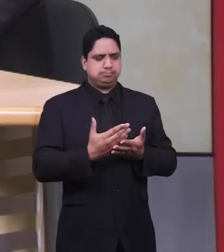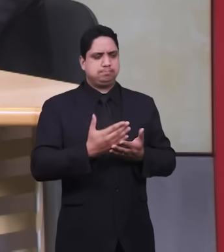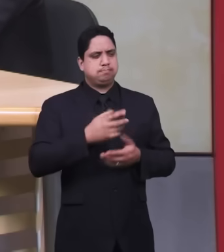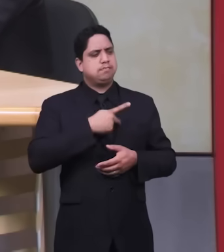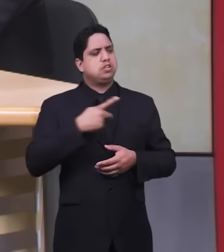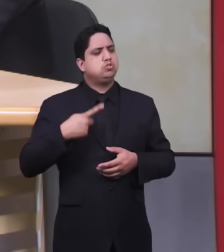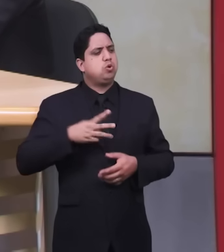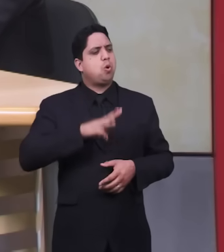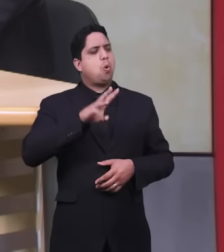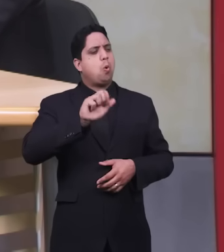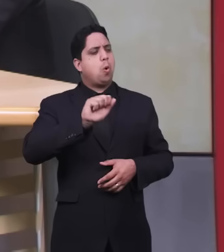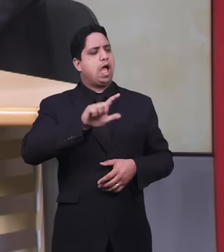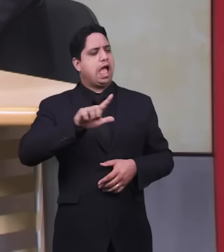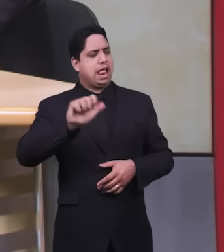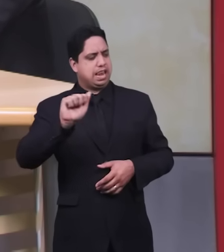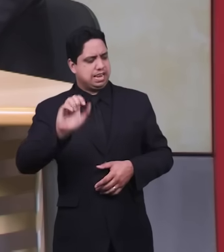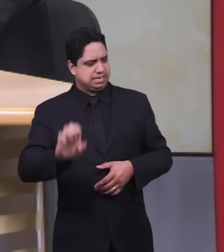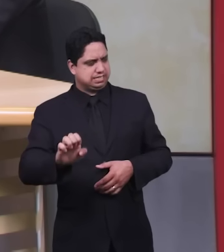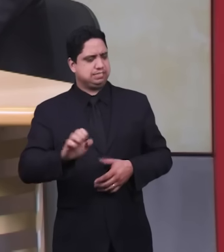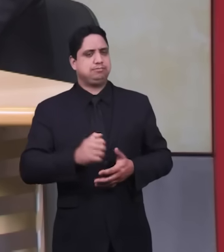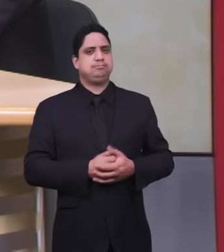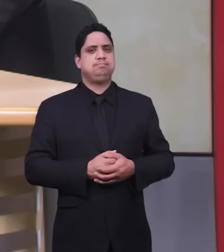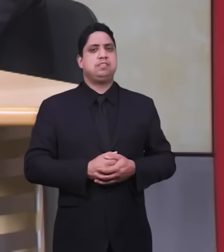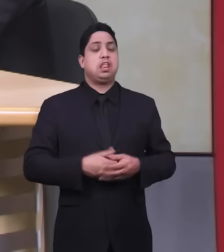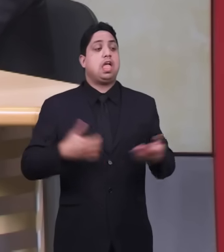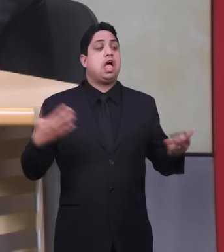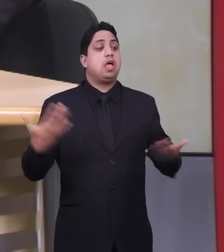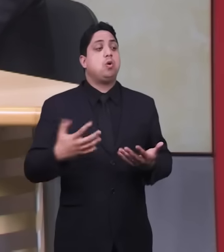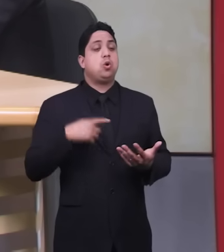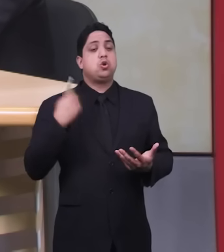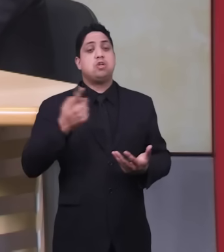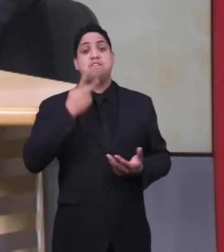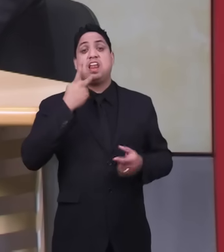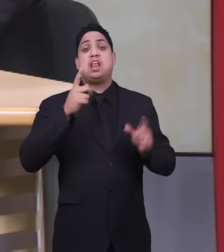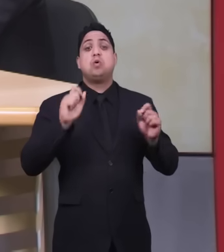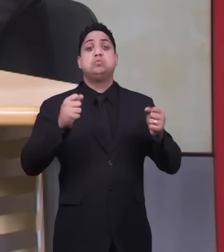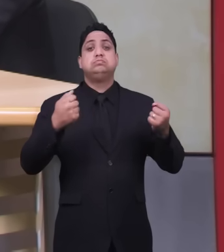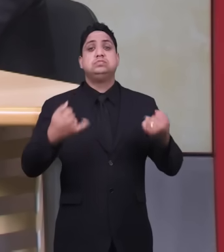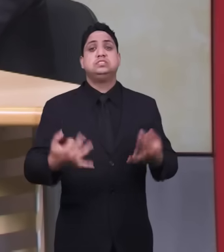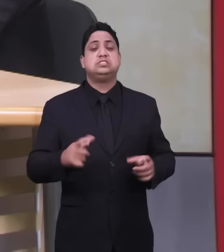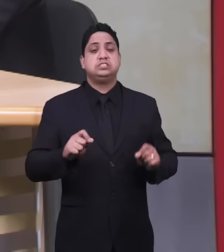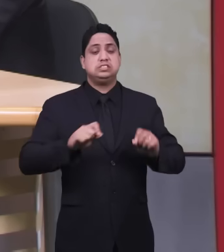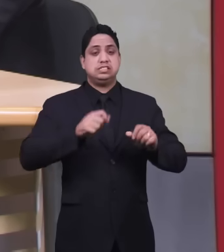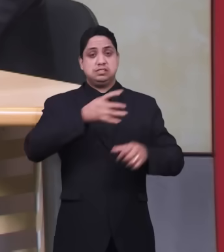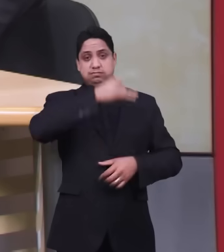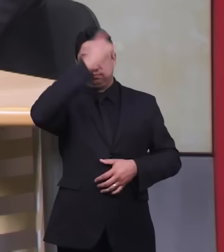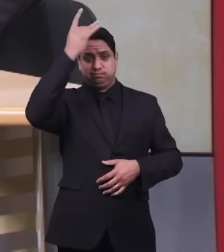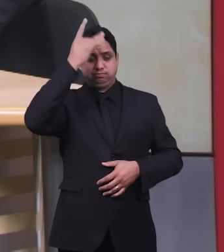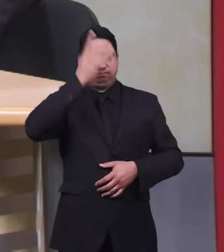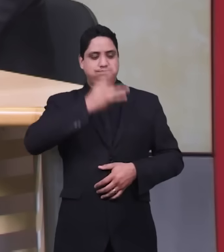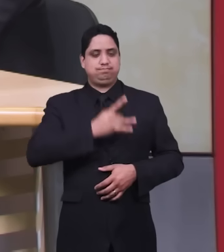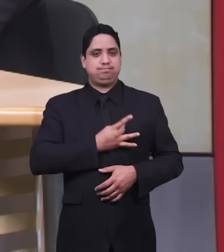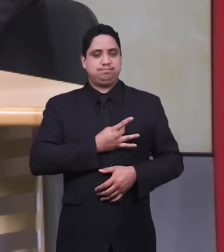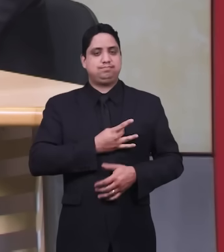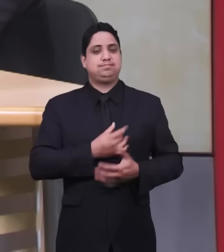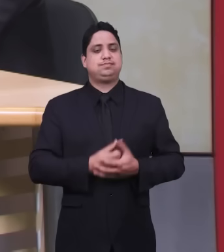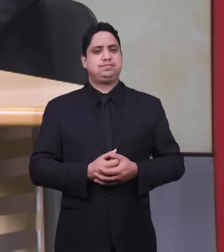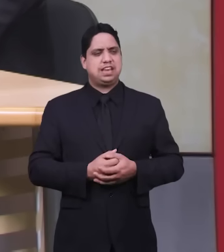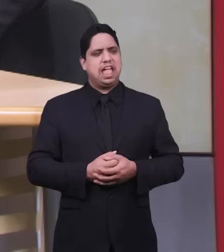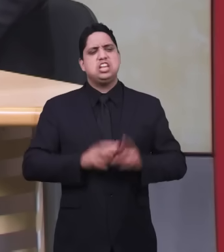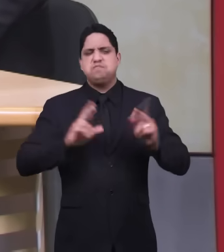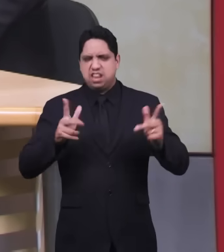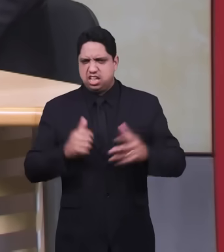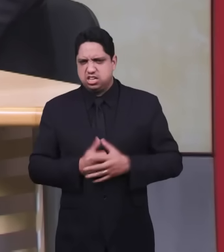Wallace. Pastor Wallace, agora nós vamos falar sobre o batismo com o Espírito Santo.